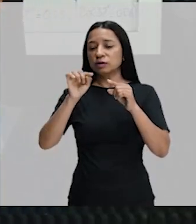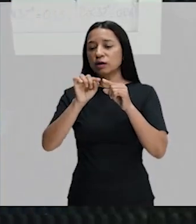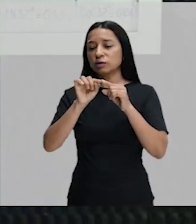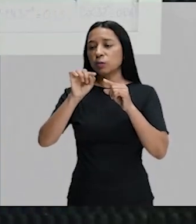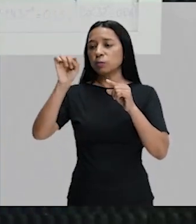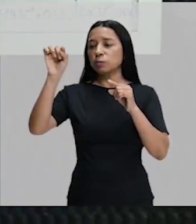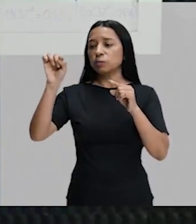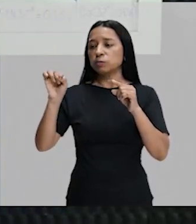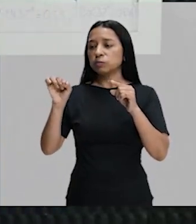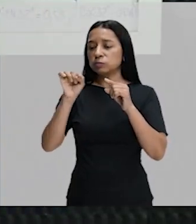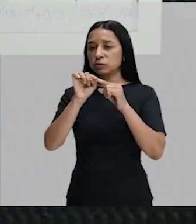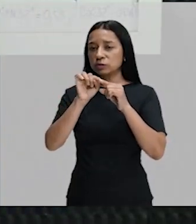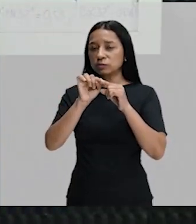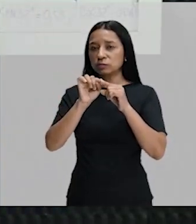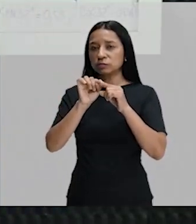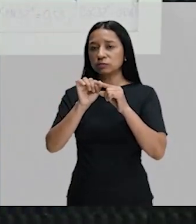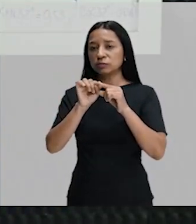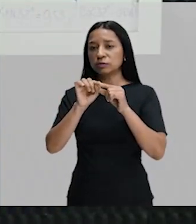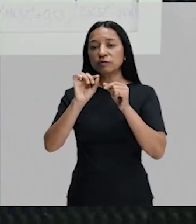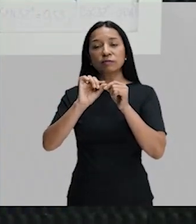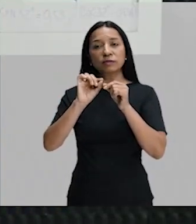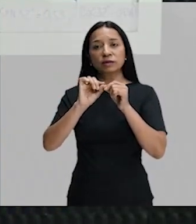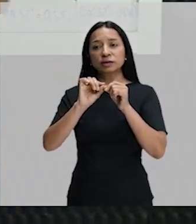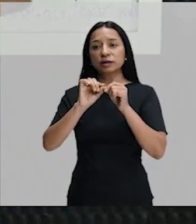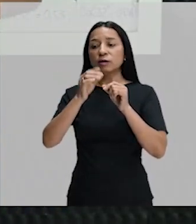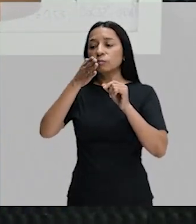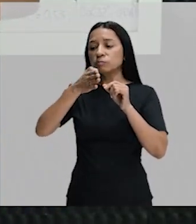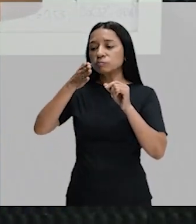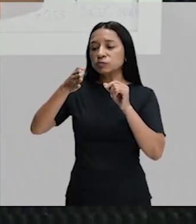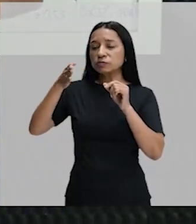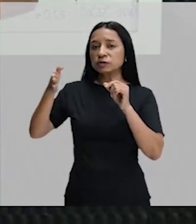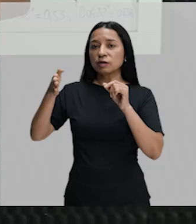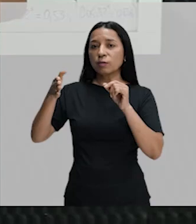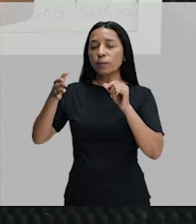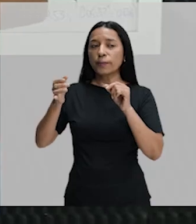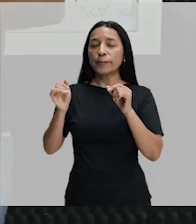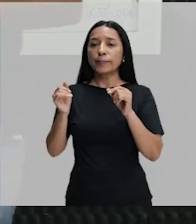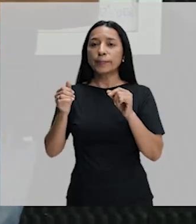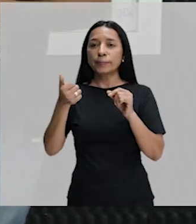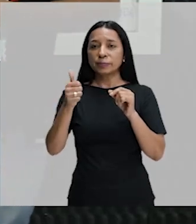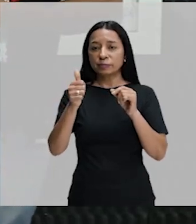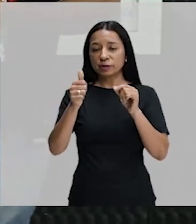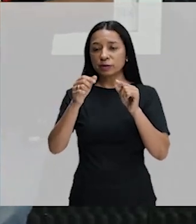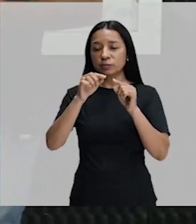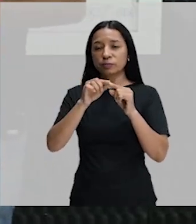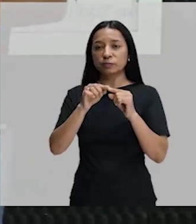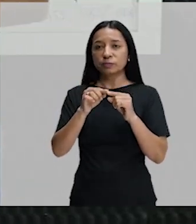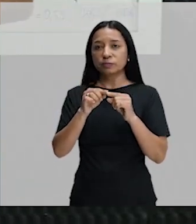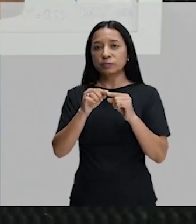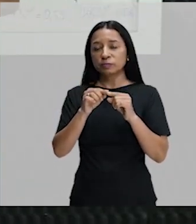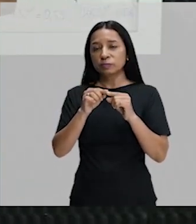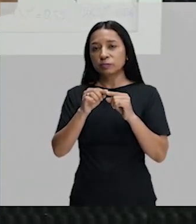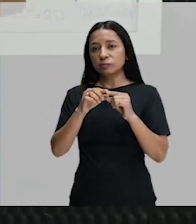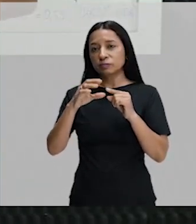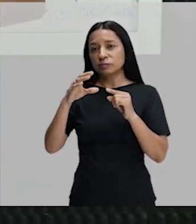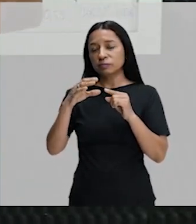triângulos eu vou fazer as seguintes divisões. Eu vou dividir o cateto oposto